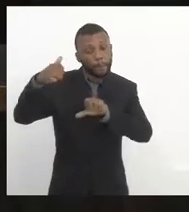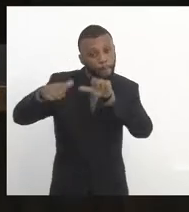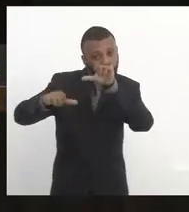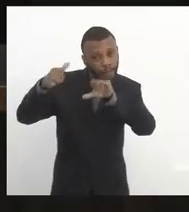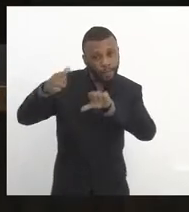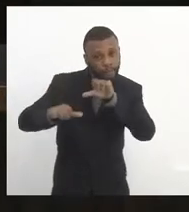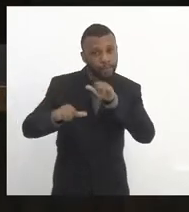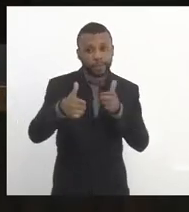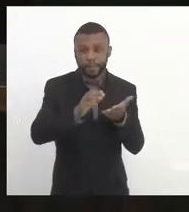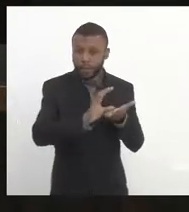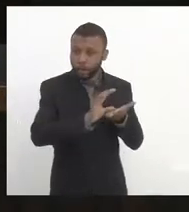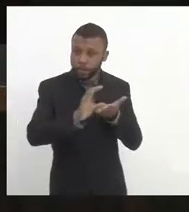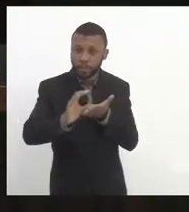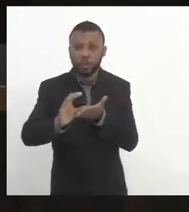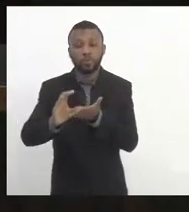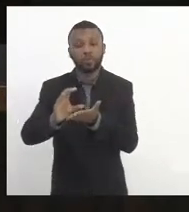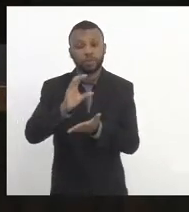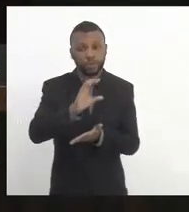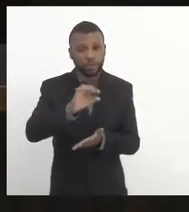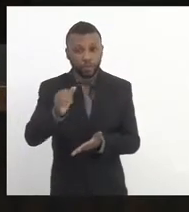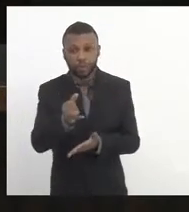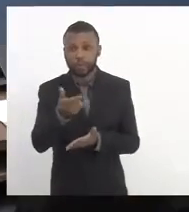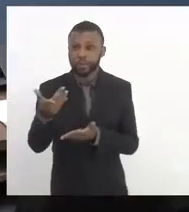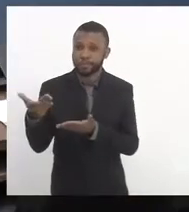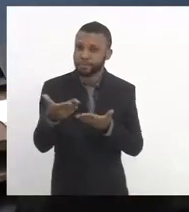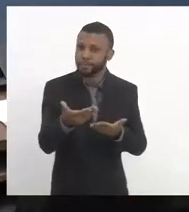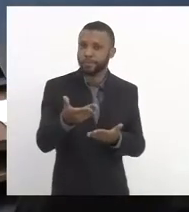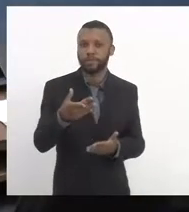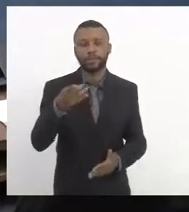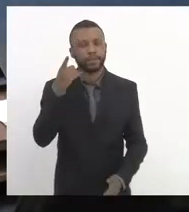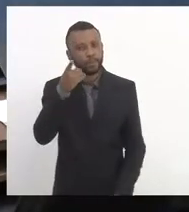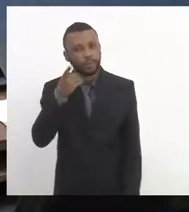Justiça, o deputado Márcio Pacheco.